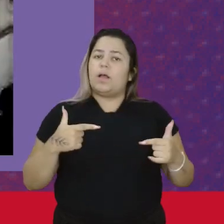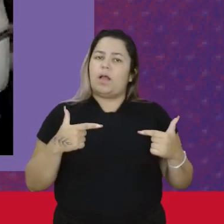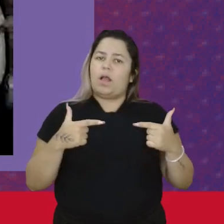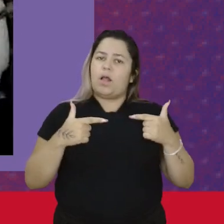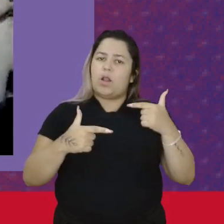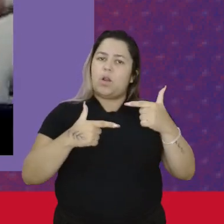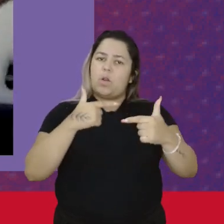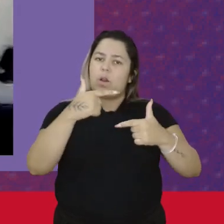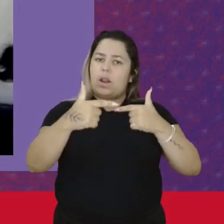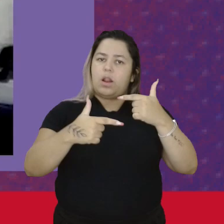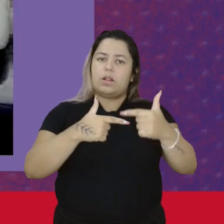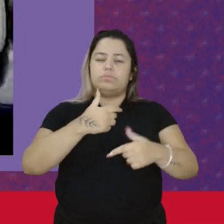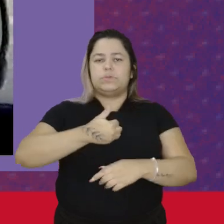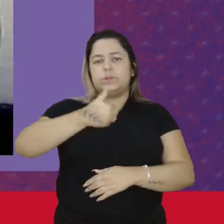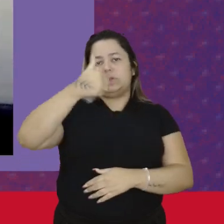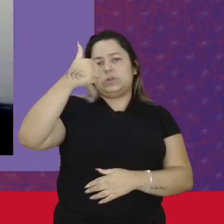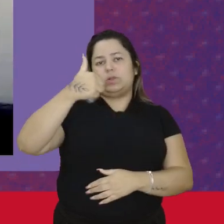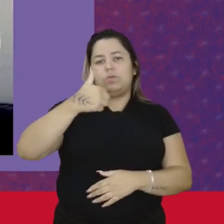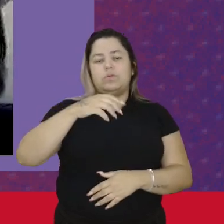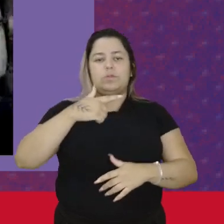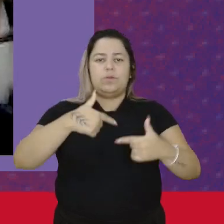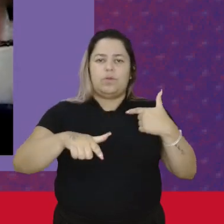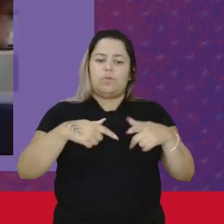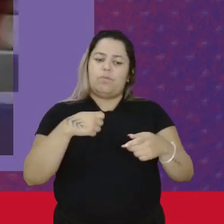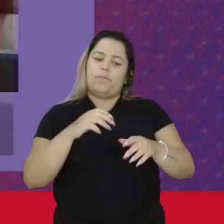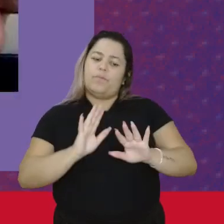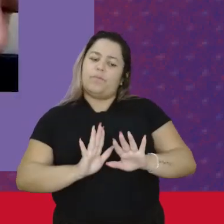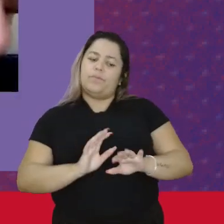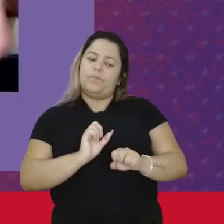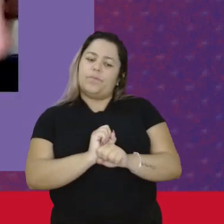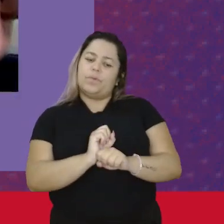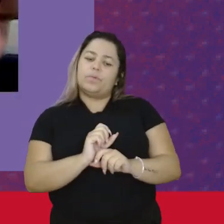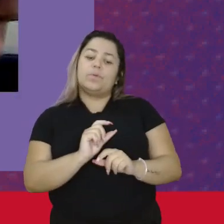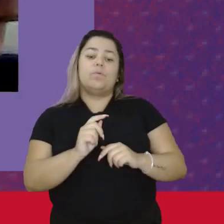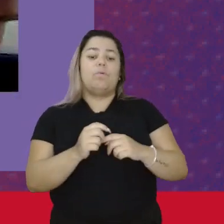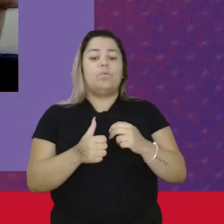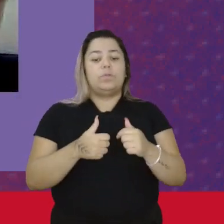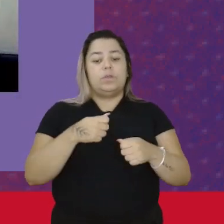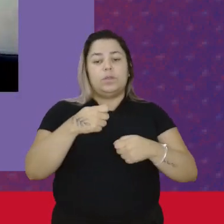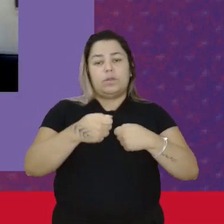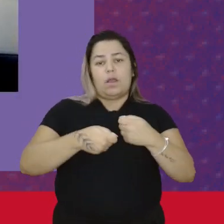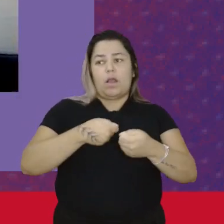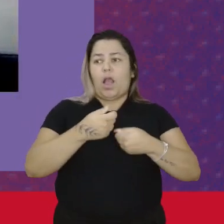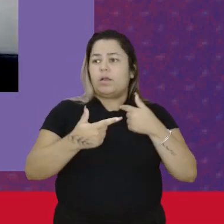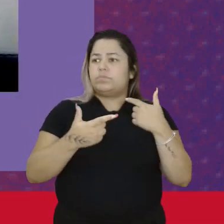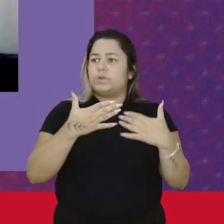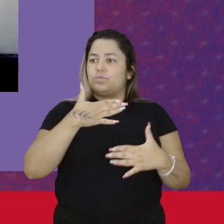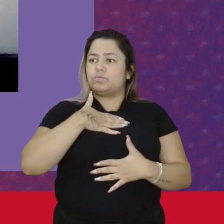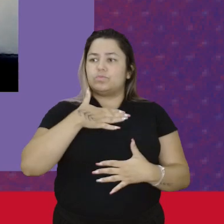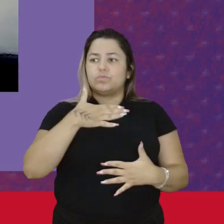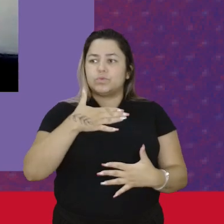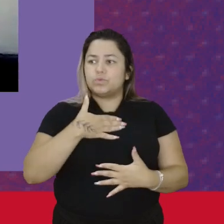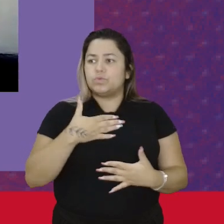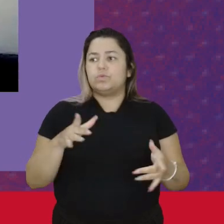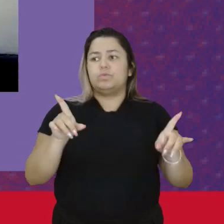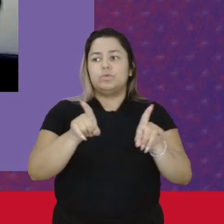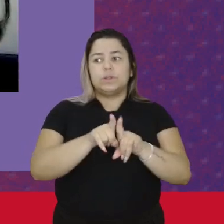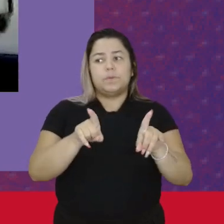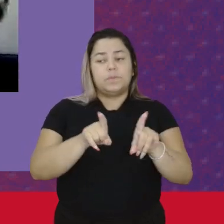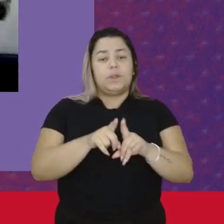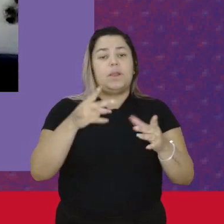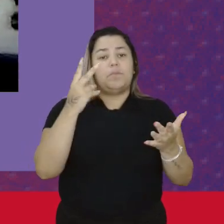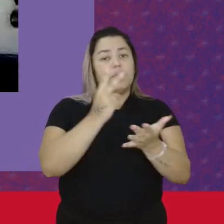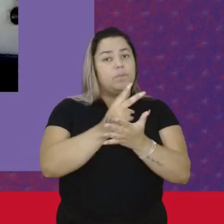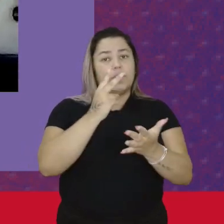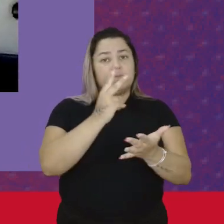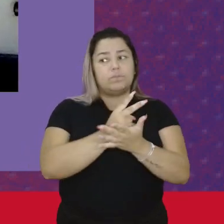melhores condições de trabalho, né, e menos controle sobre seu corpo durante o trabalho. Mesmo aqui, eu